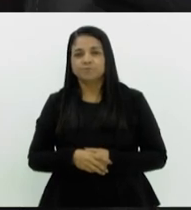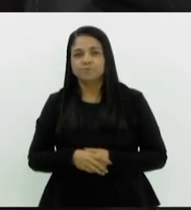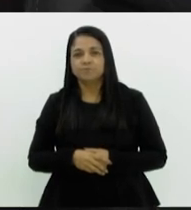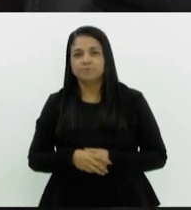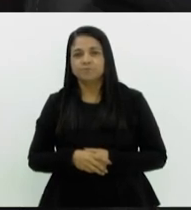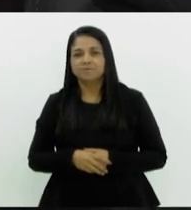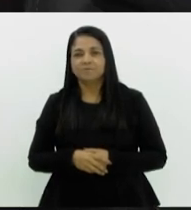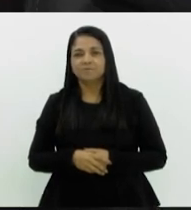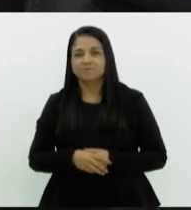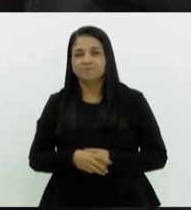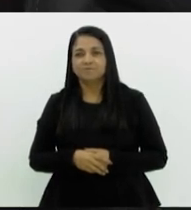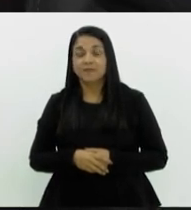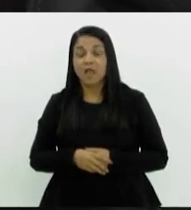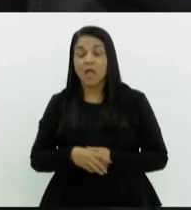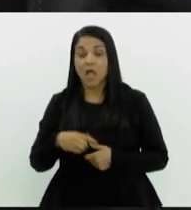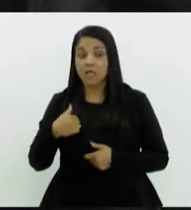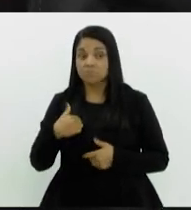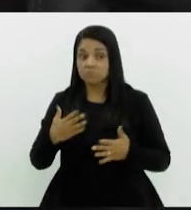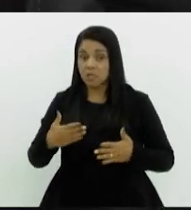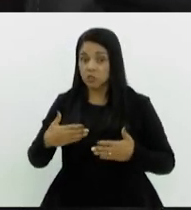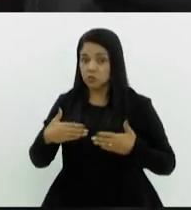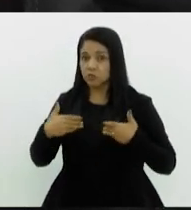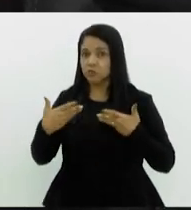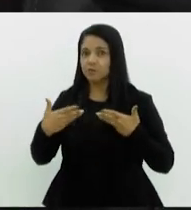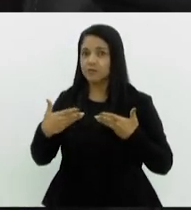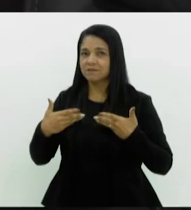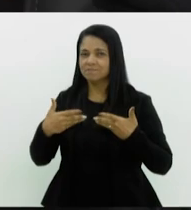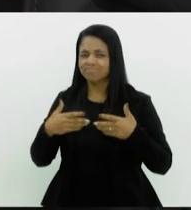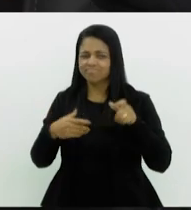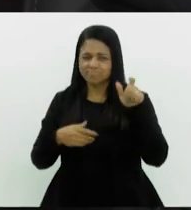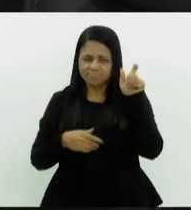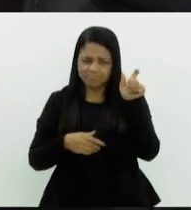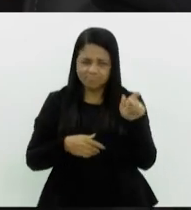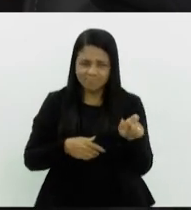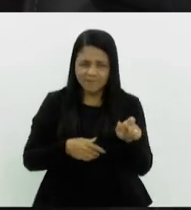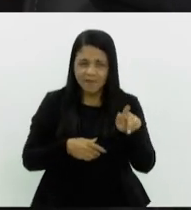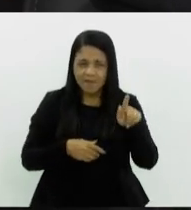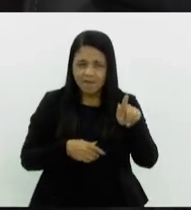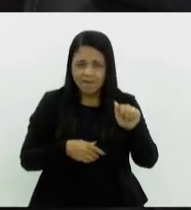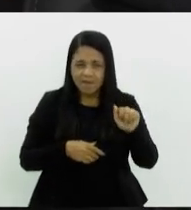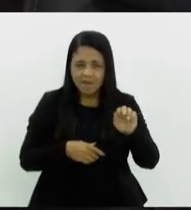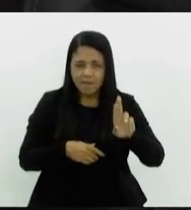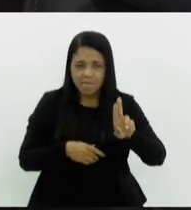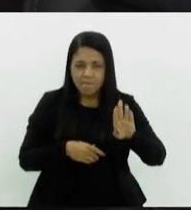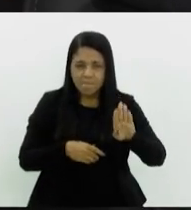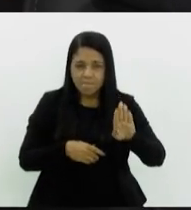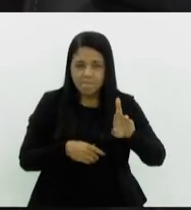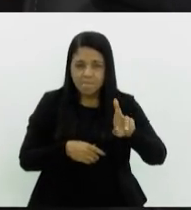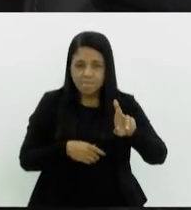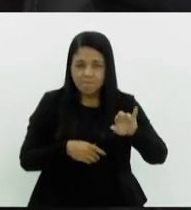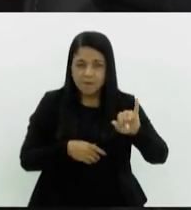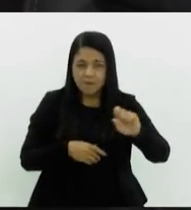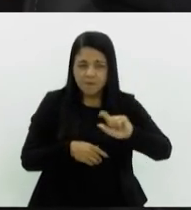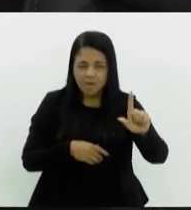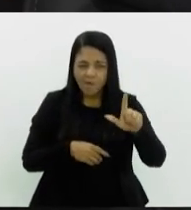Mas aí veio a minha surpresa. Gabriel tem um lado que não sei se os senhores